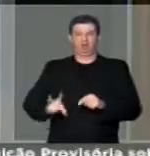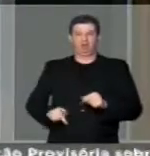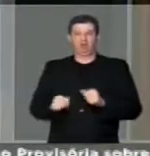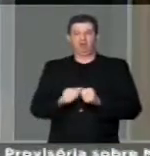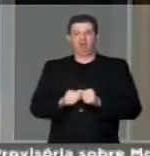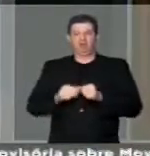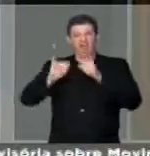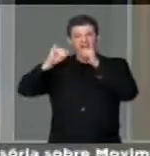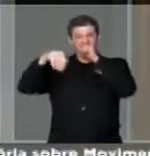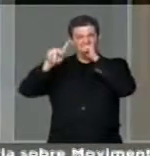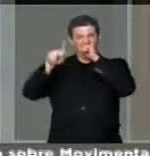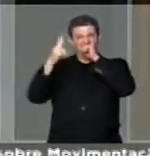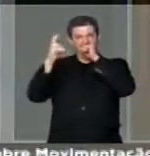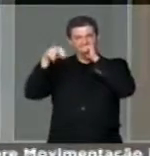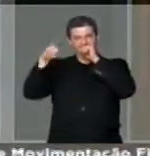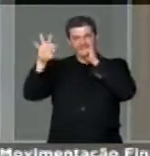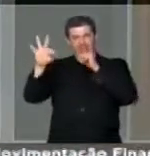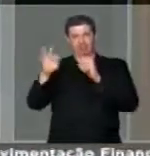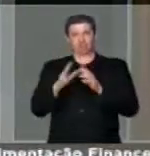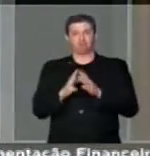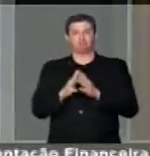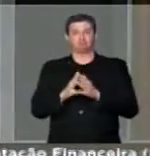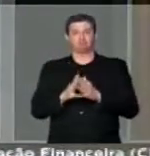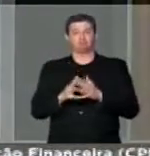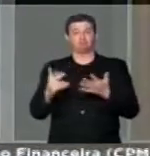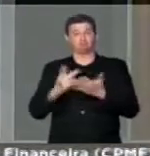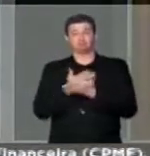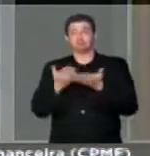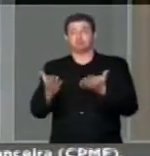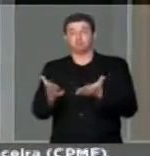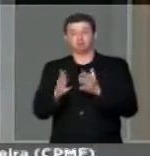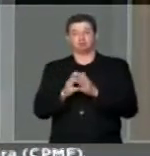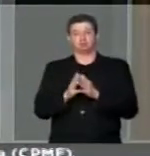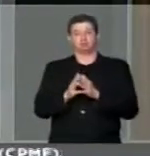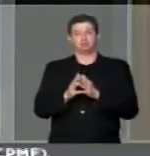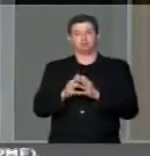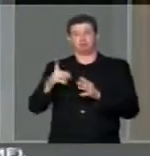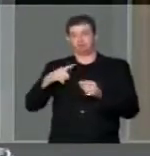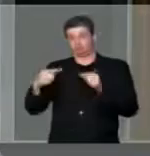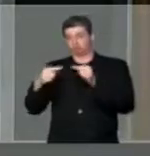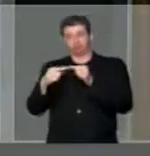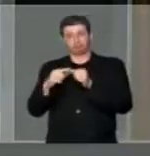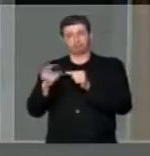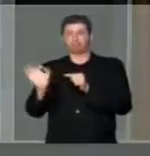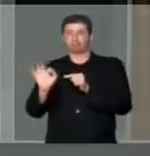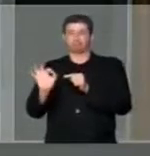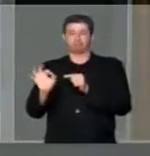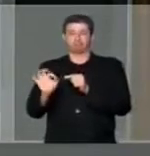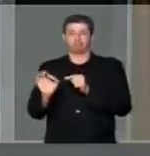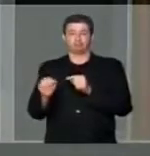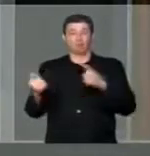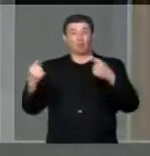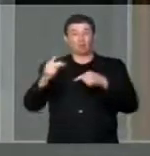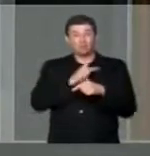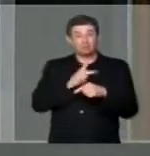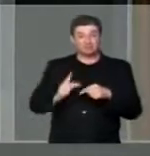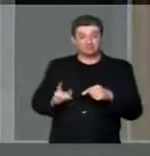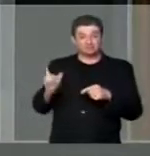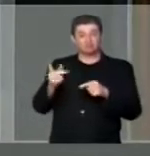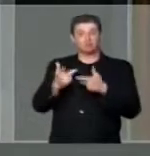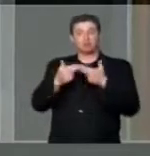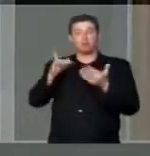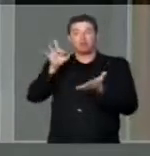impeachment, ele veio nesse ambiente. Nesse ambiente, ele não está baseado, inclusive, contra a presidente num